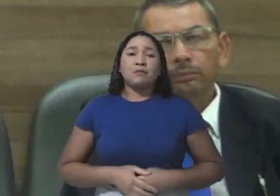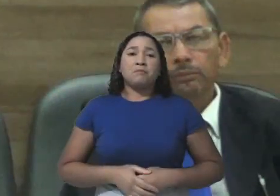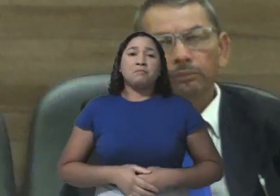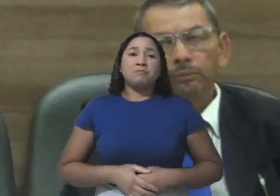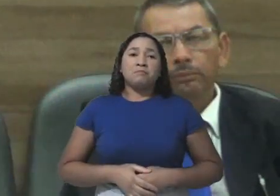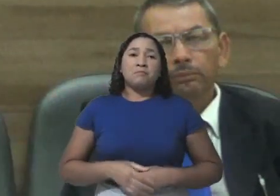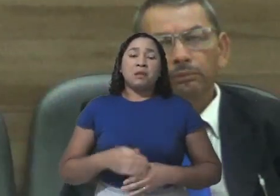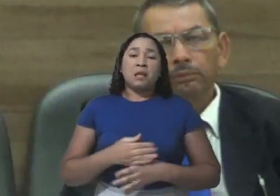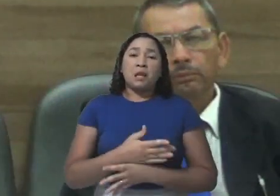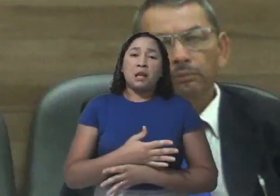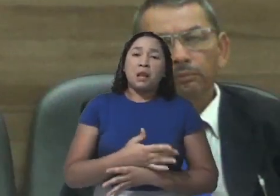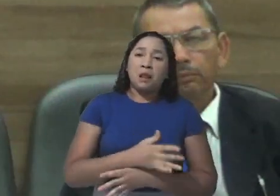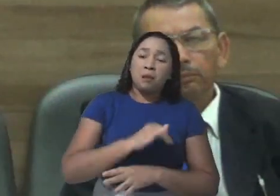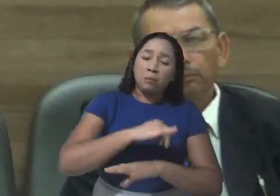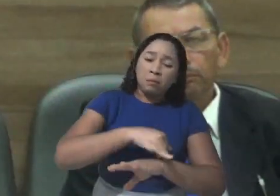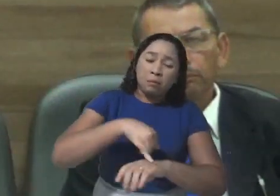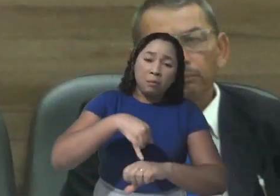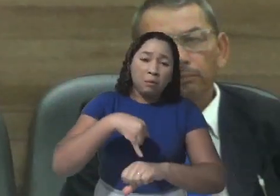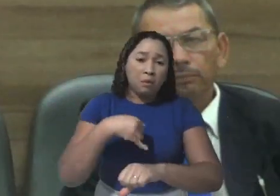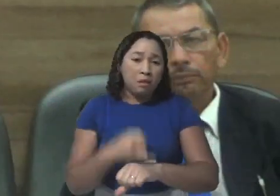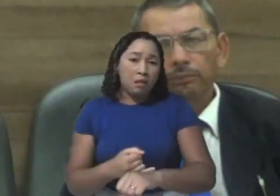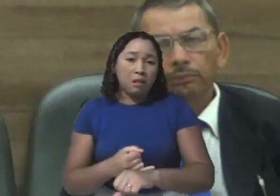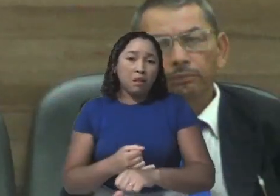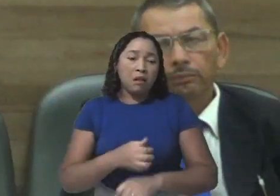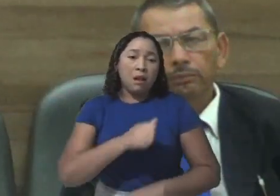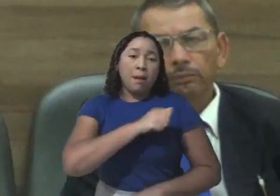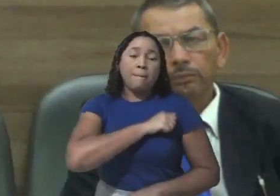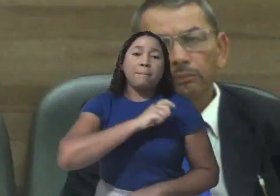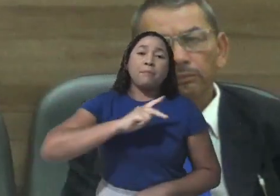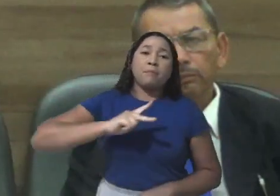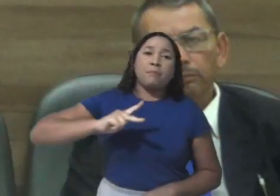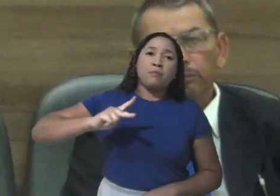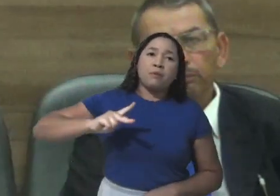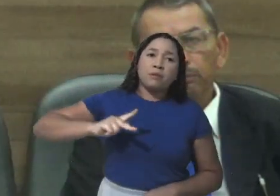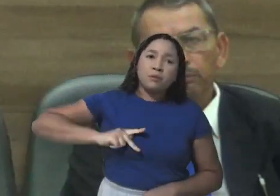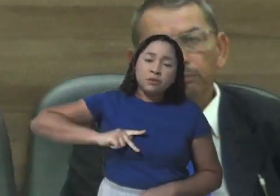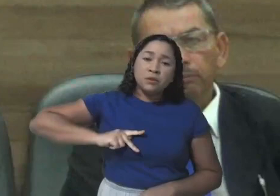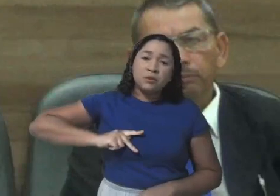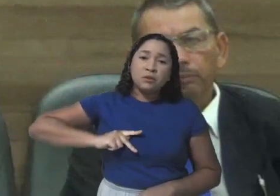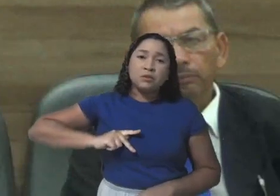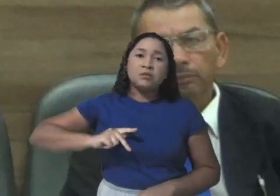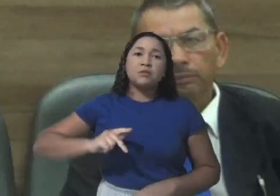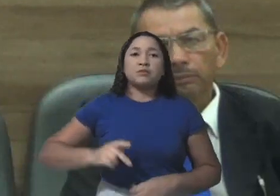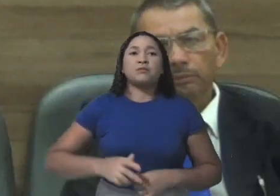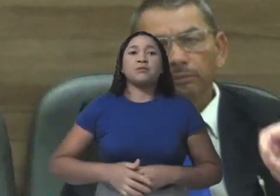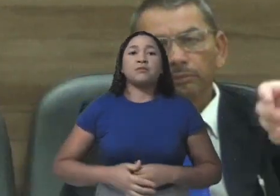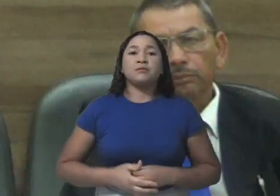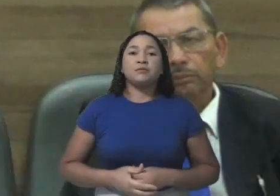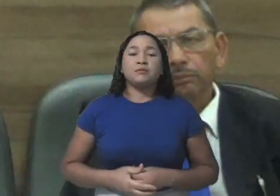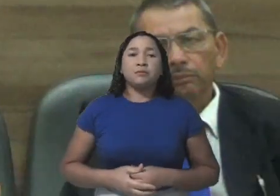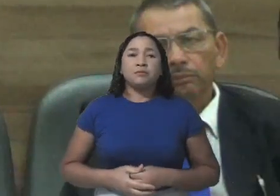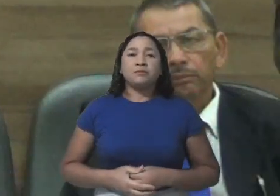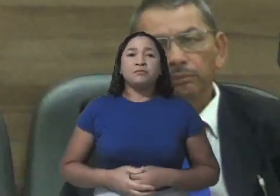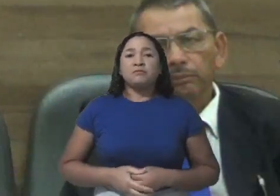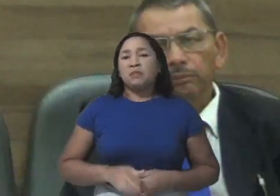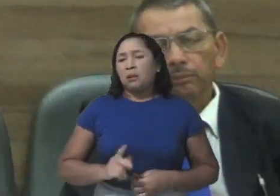credo apostólico, credo niceno, credo atanasiano e etc.